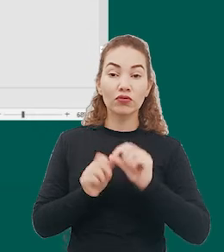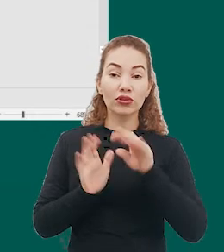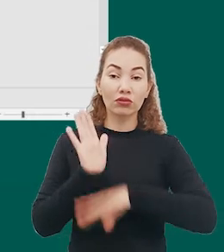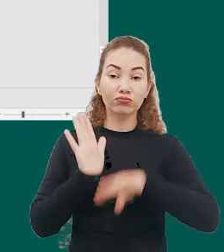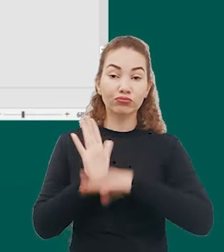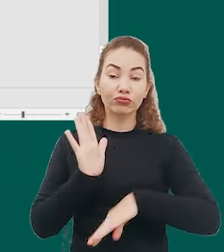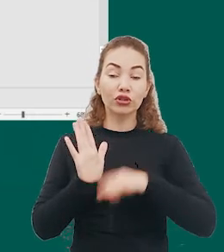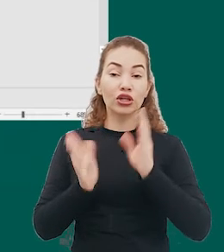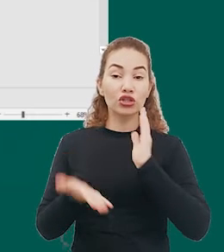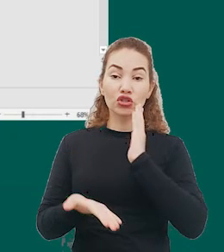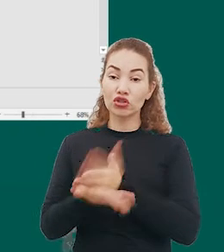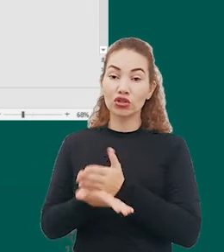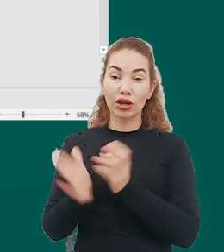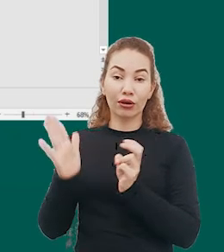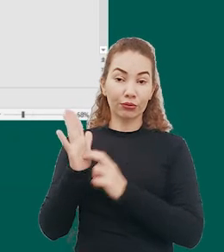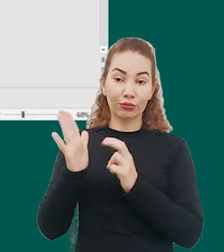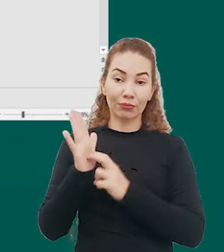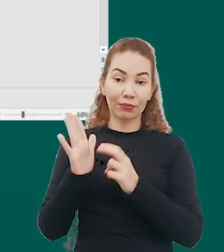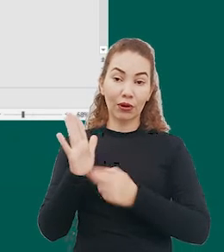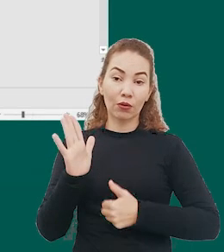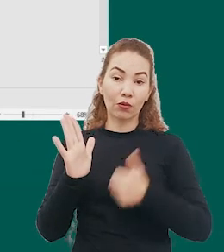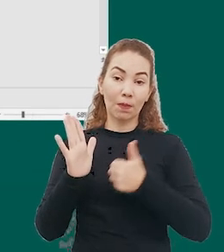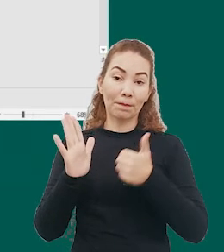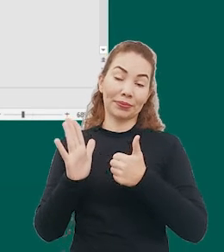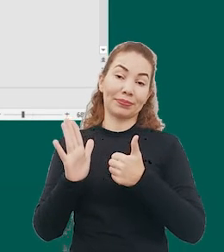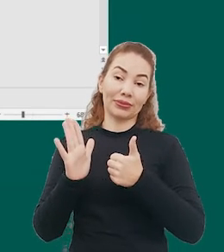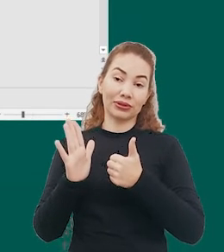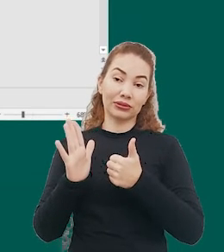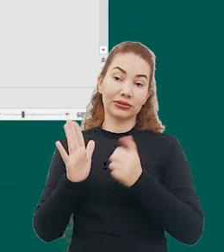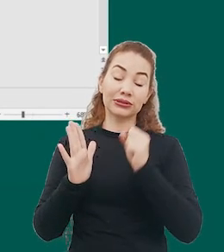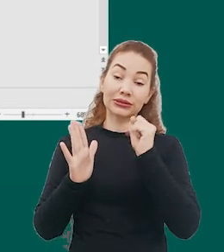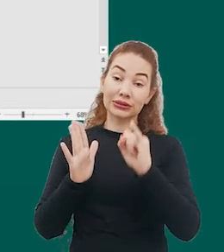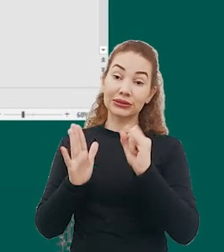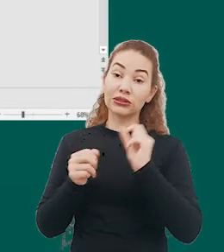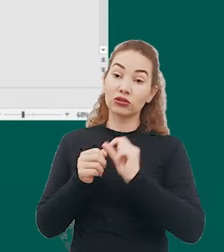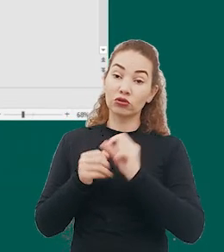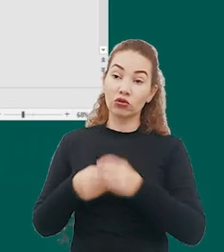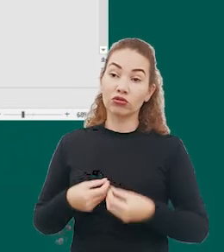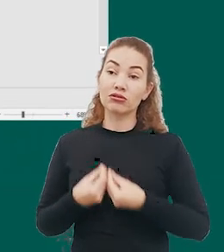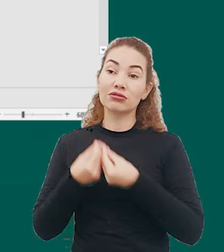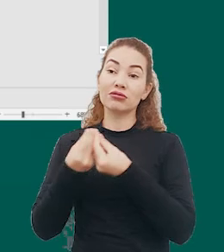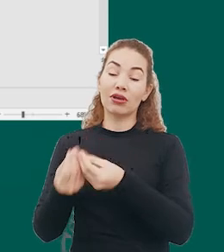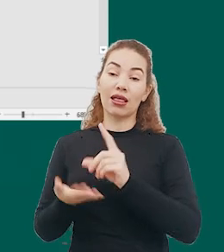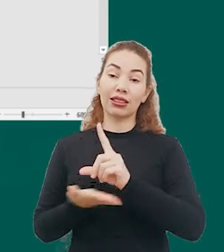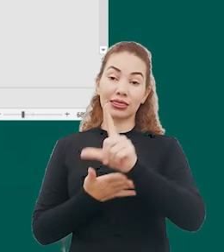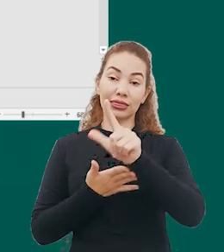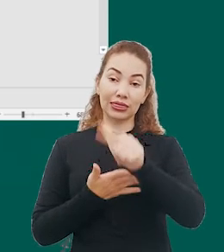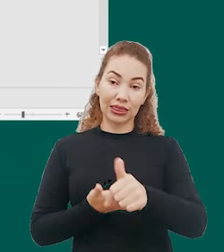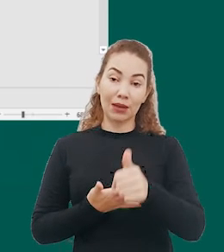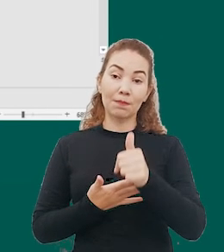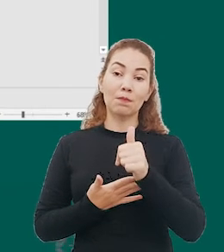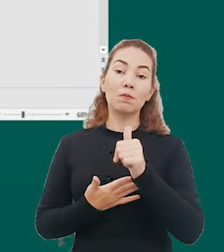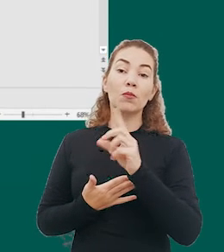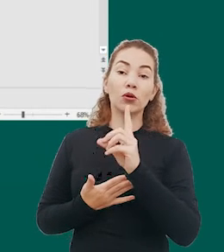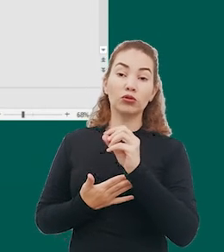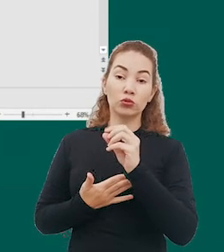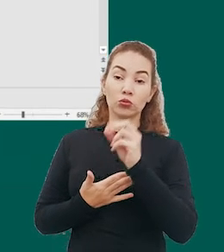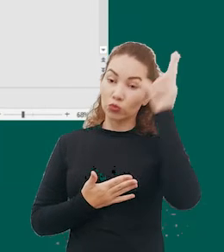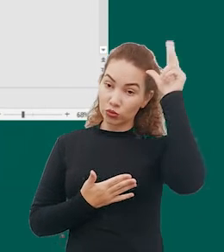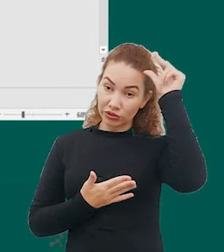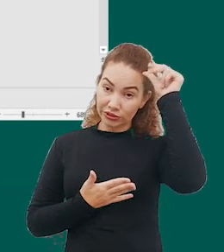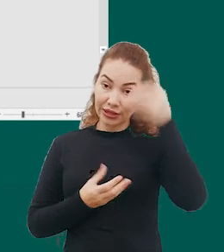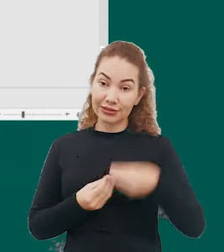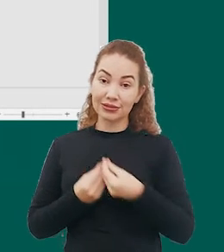conta desde a primeira parcela. Se nós enviarmos a partir do dia 10 de